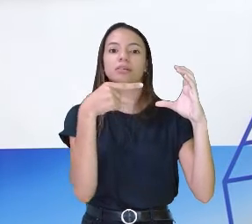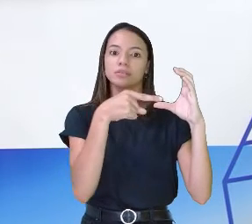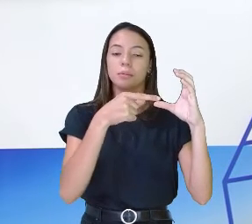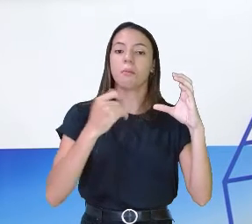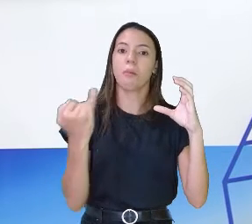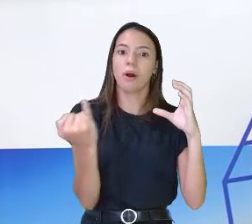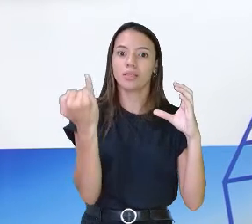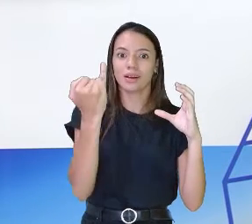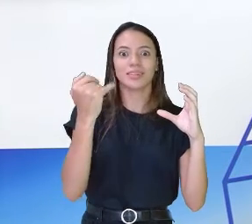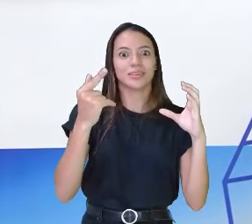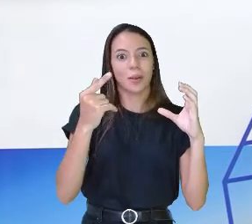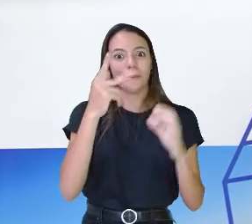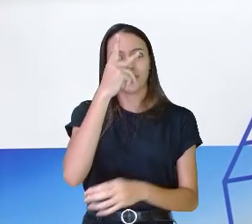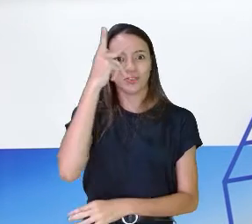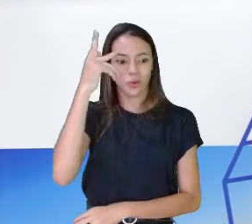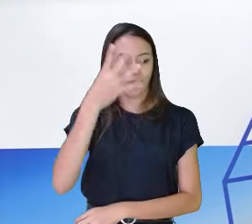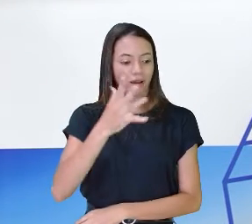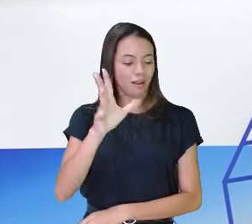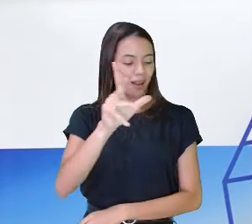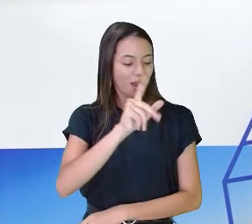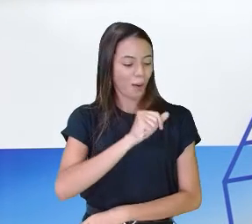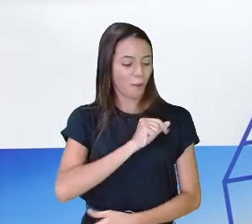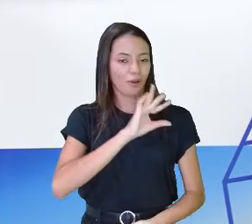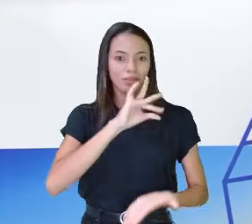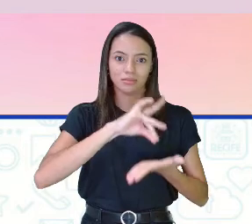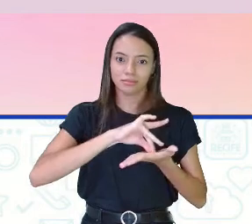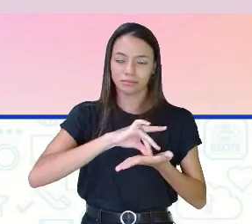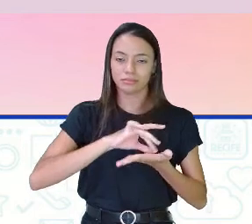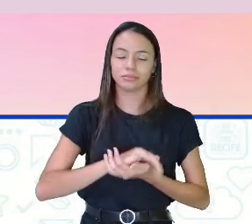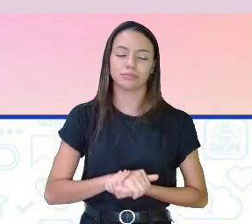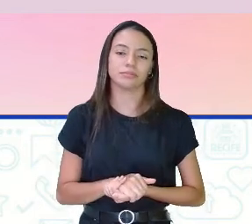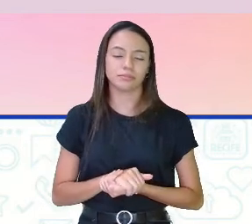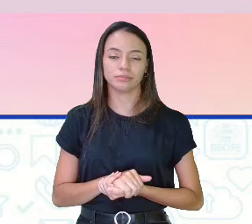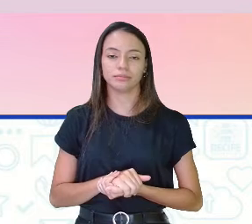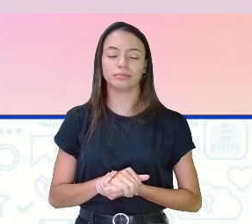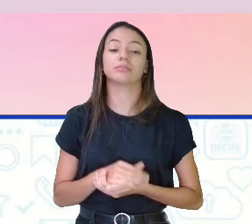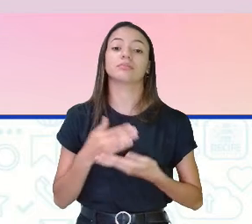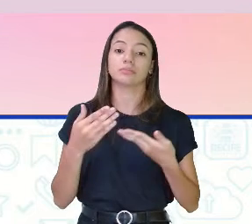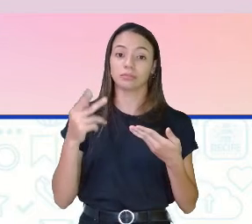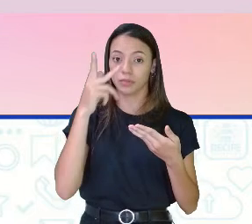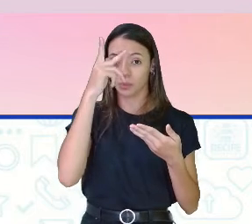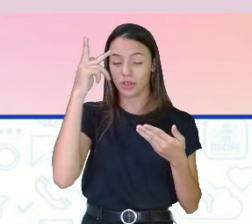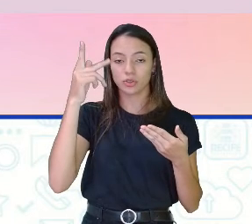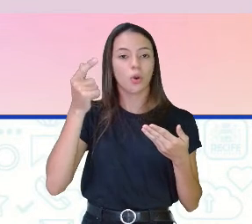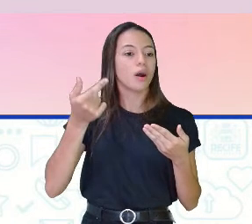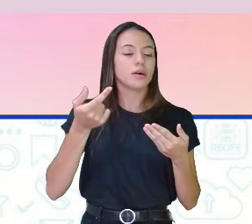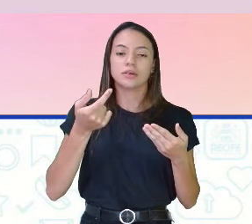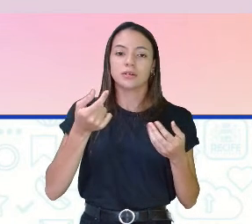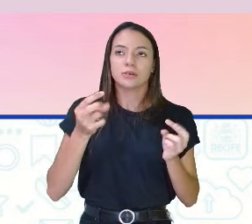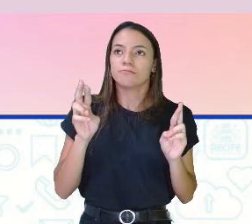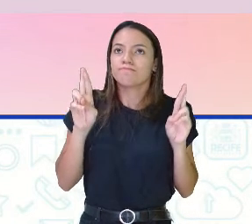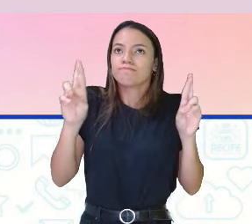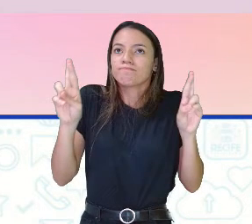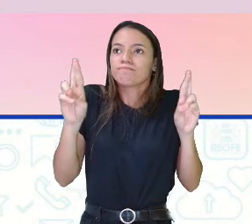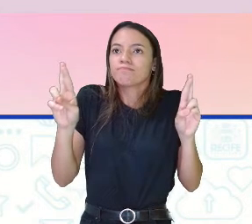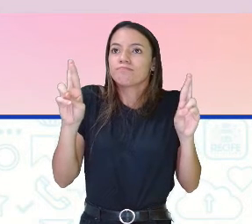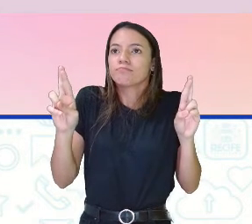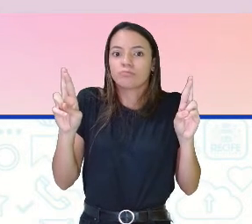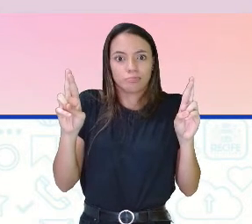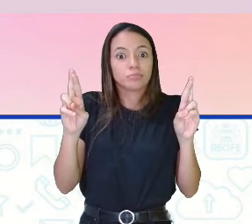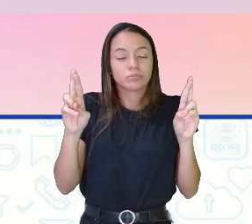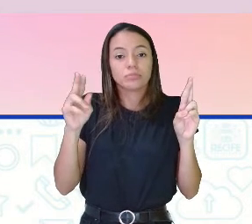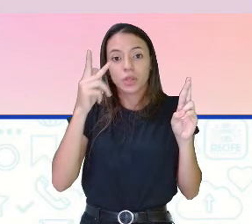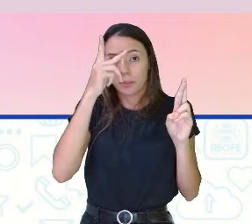Já falei que só, né, gente? Mas, ó, continuando. Diante disso, o leitor cria uma expectativa no sentido de que o eu